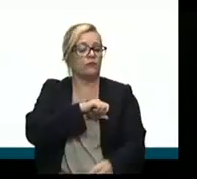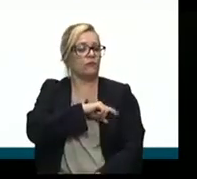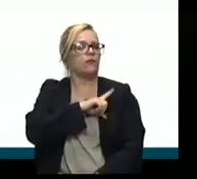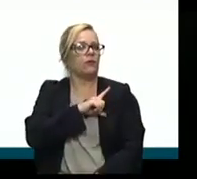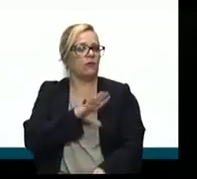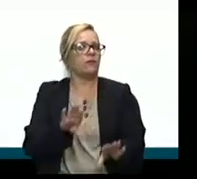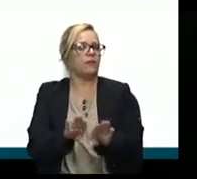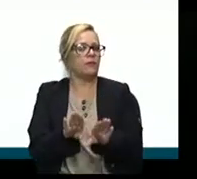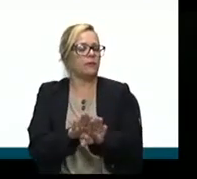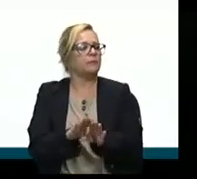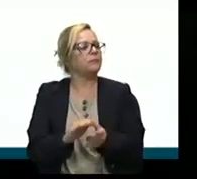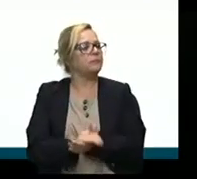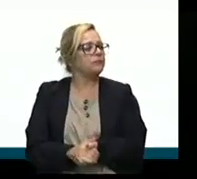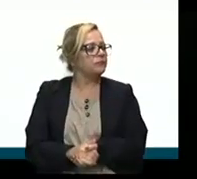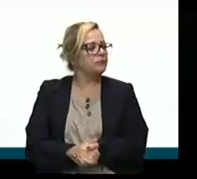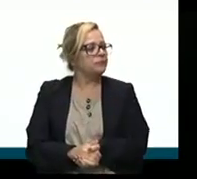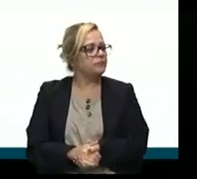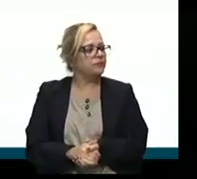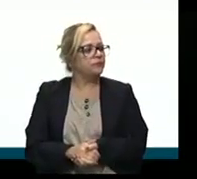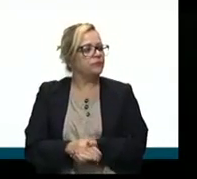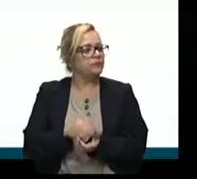remuneração.